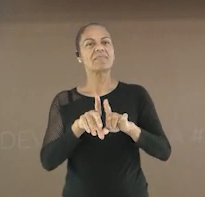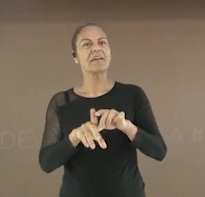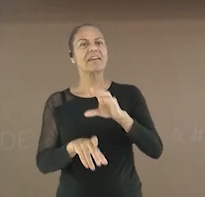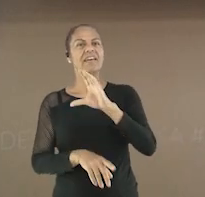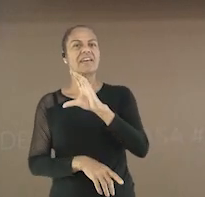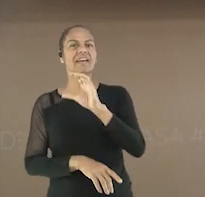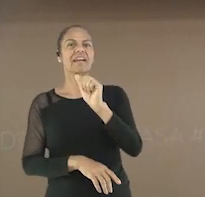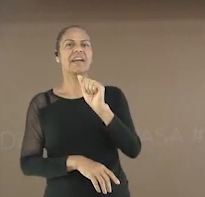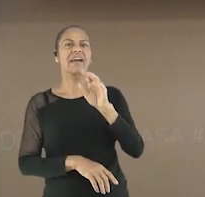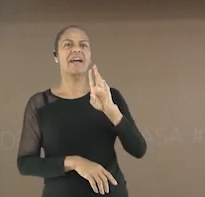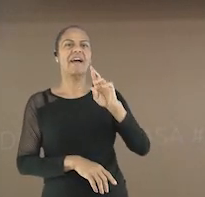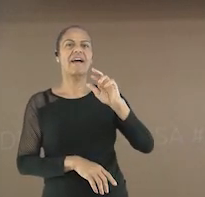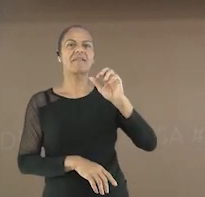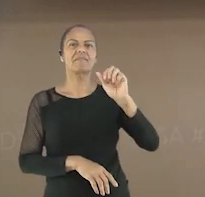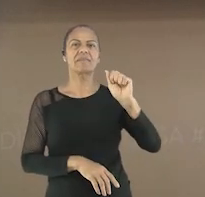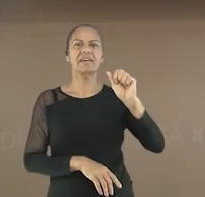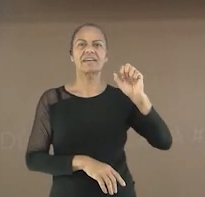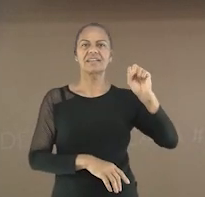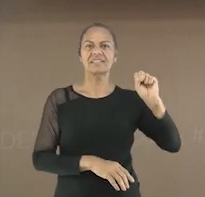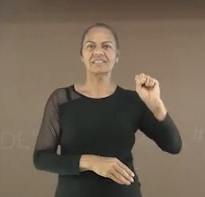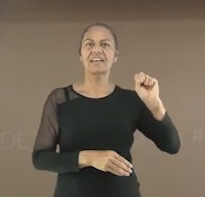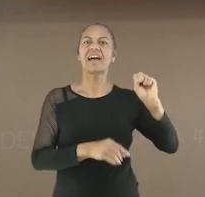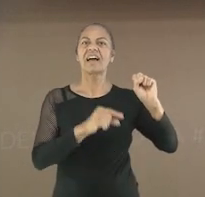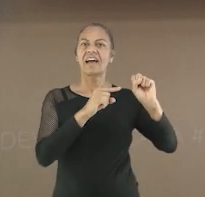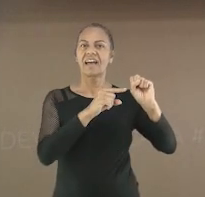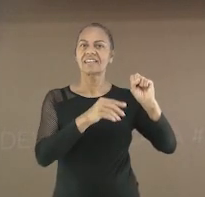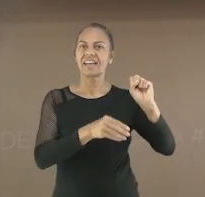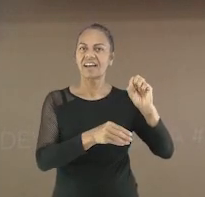cabra é cabras.